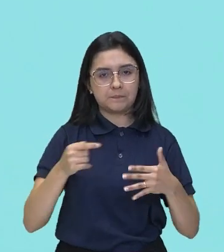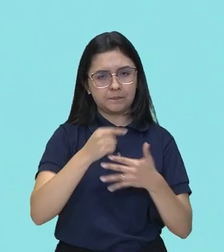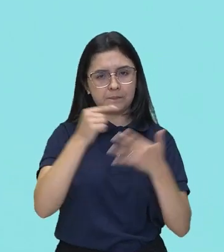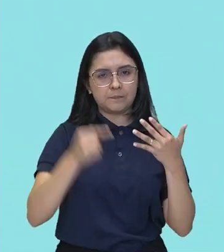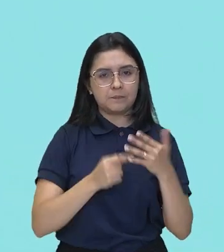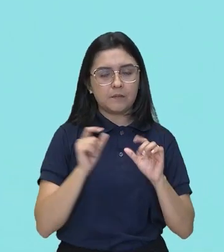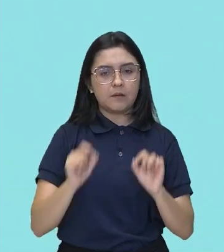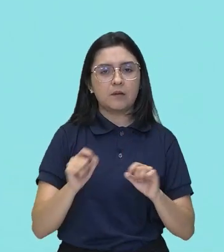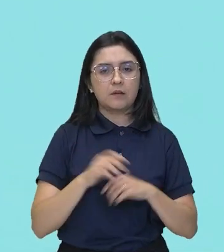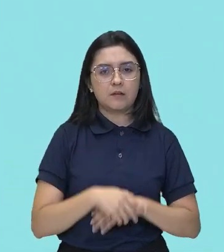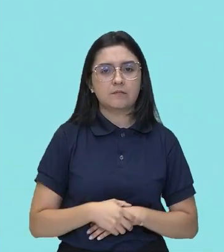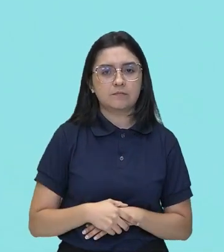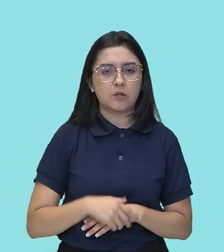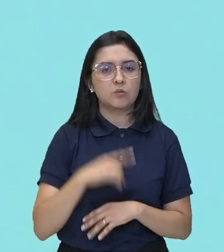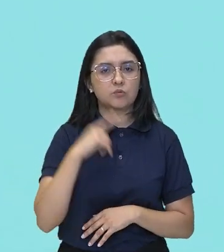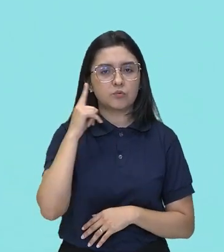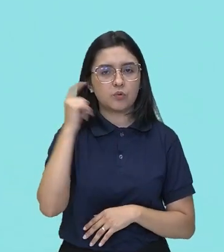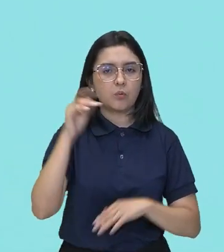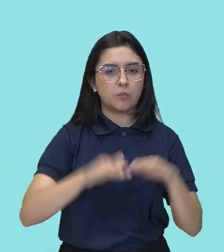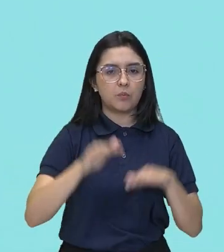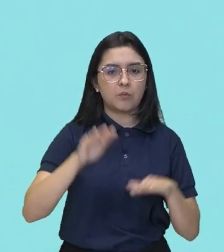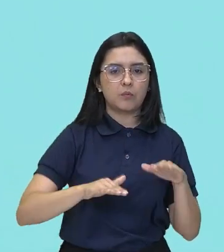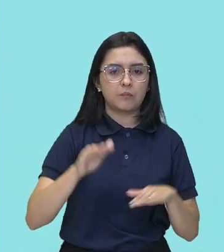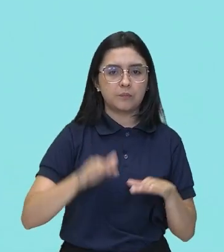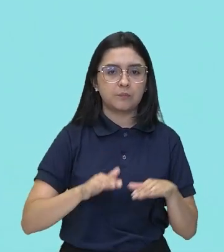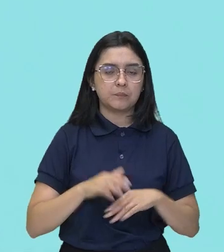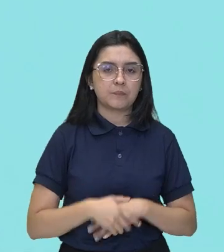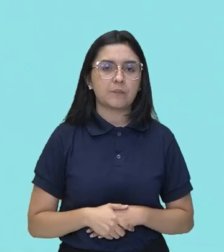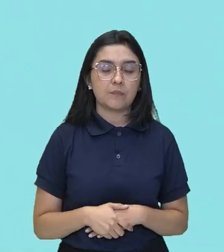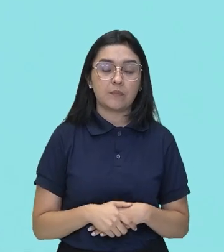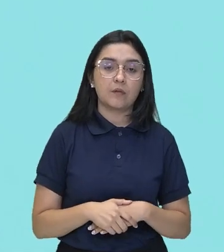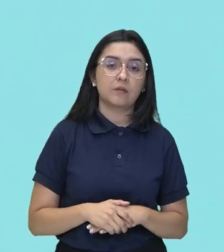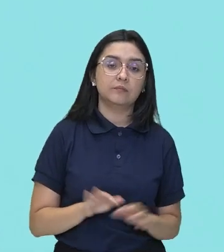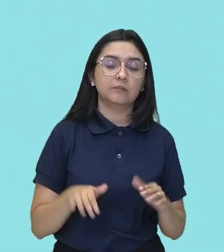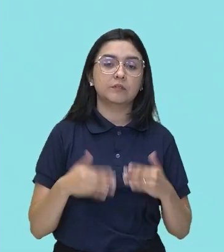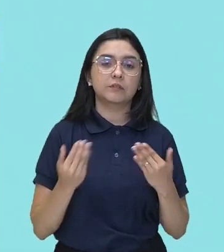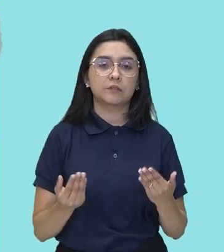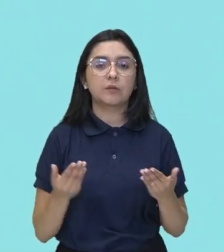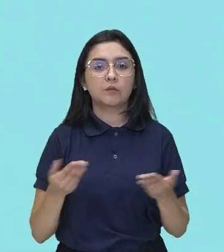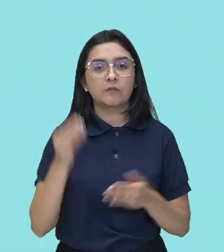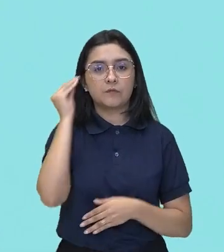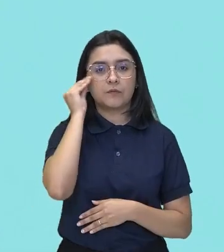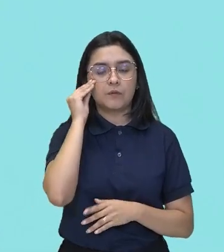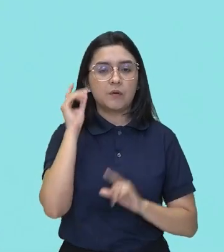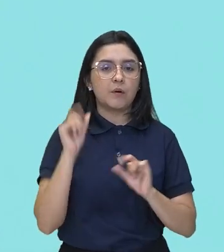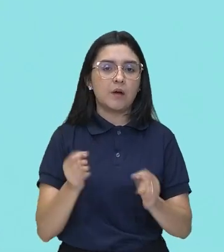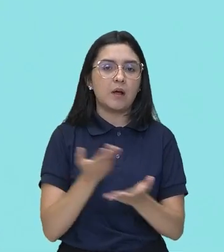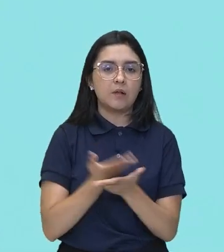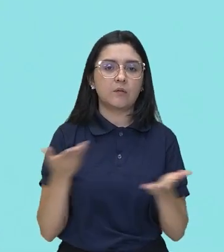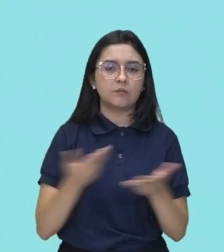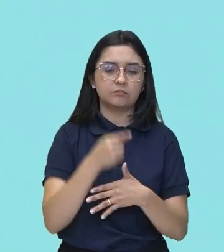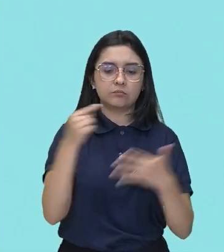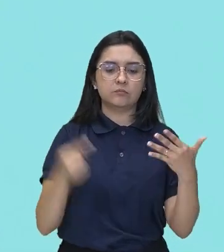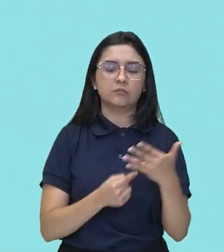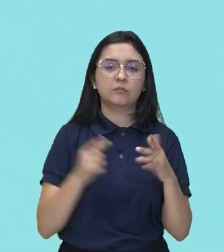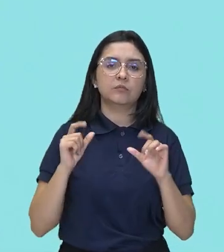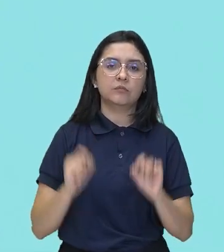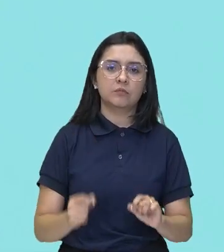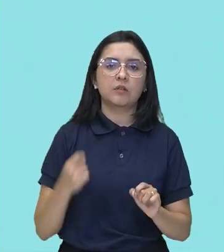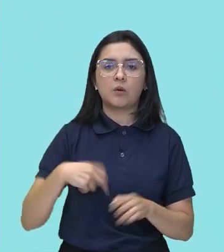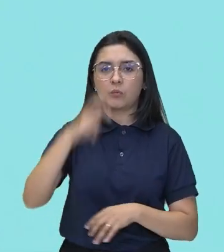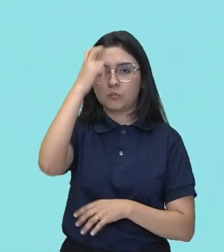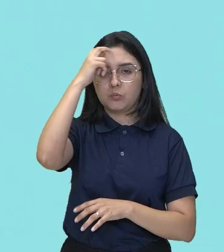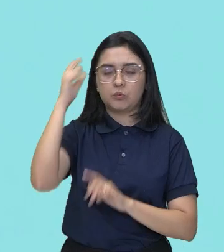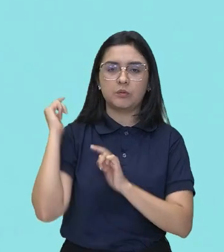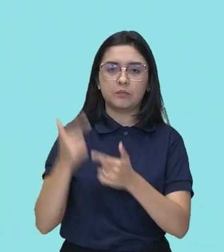obter o som a partir da batida ou da fricção, né? Então, nós vimos nesta aula os elementos da cultura popular. A gente falou